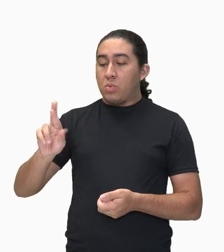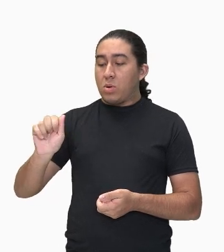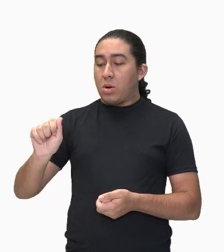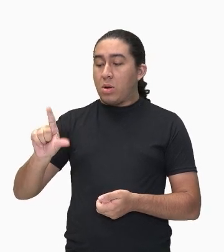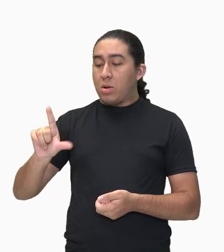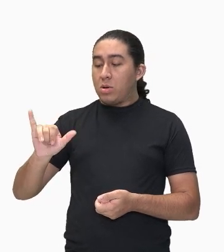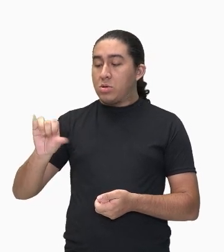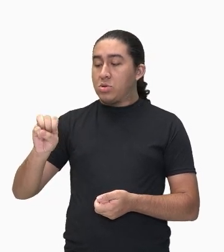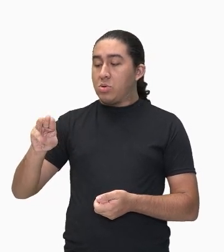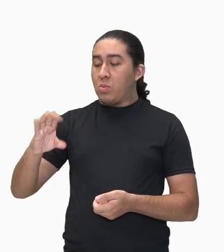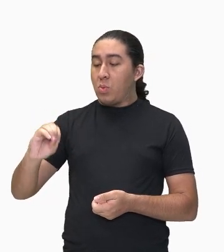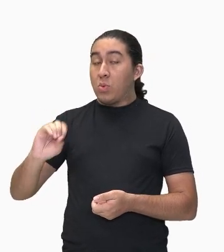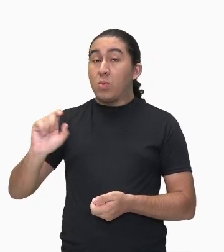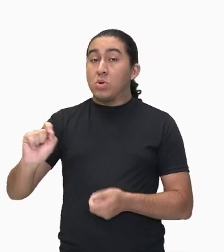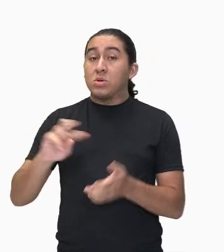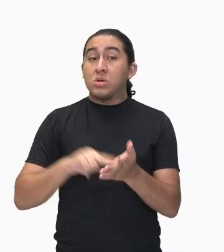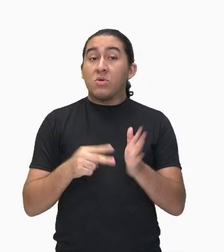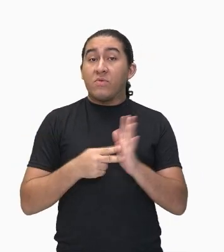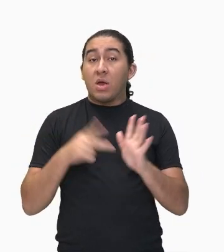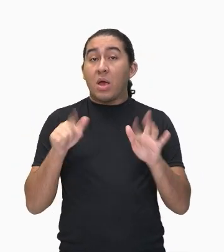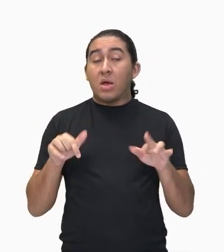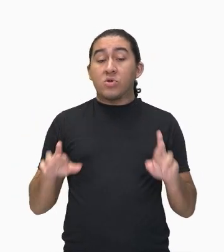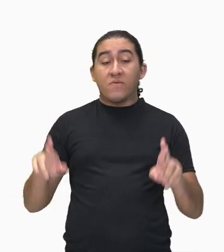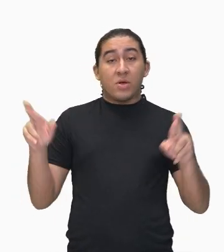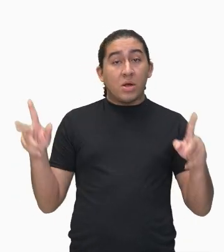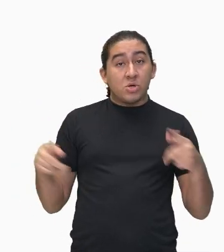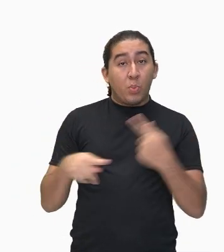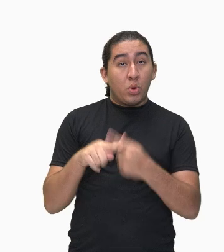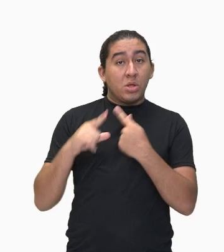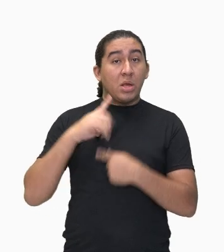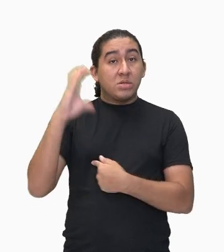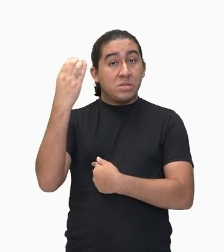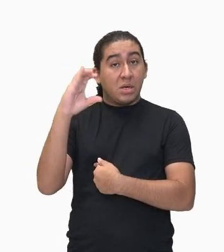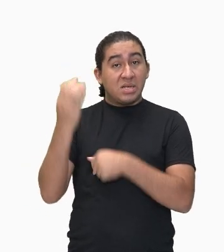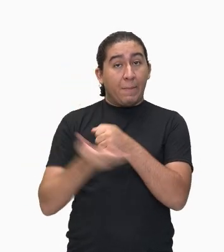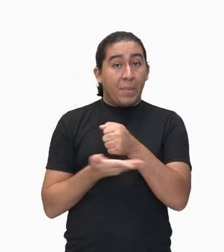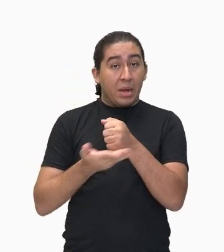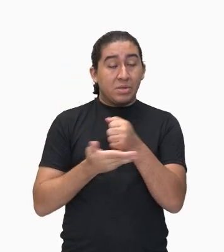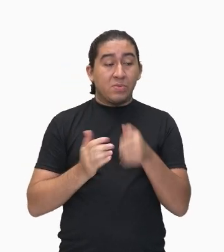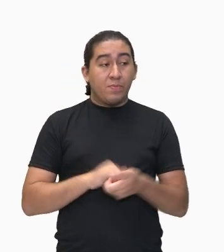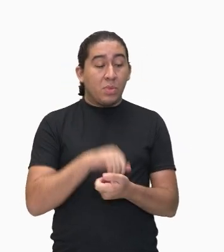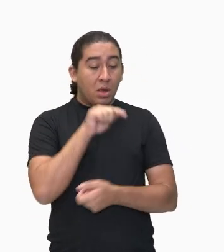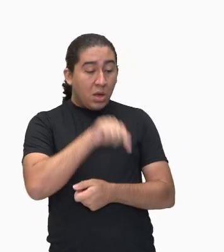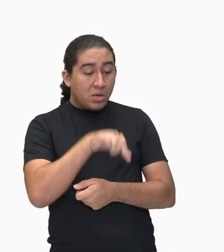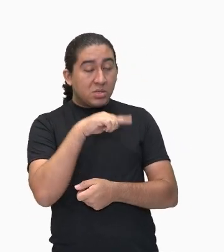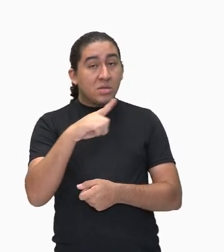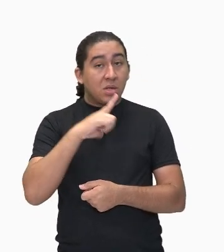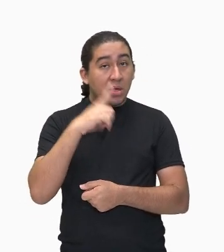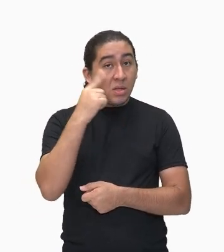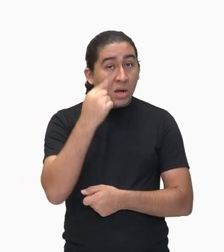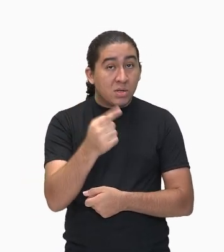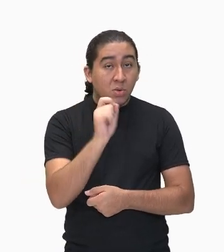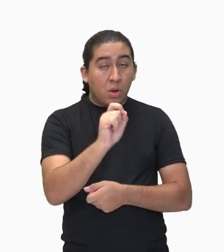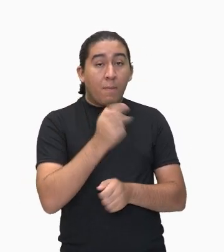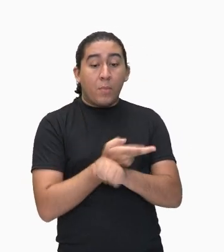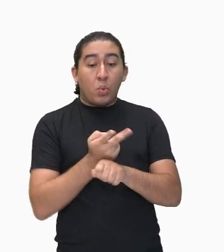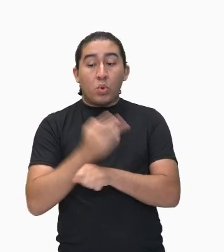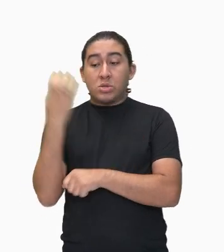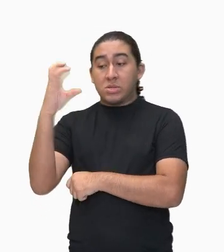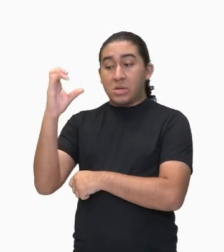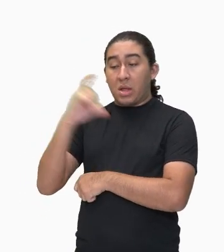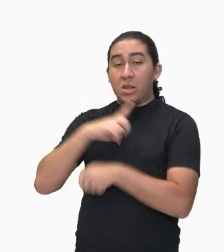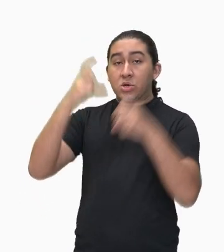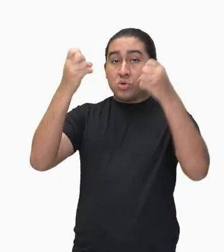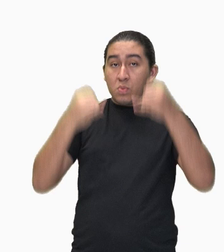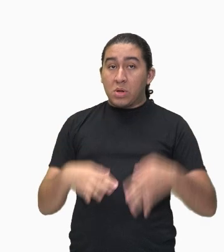o cientificismo, isto é, o naturalismo busca na ciência explicações para o